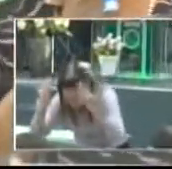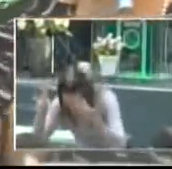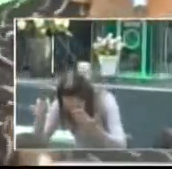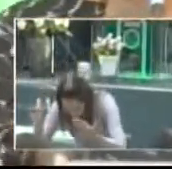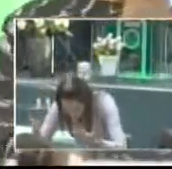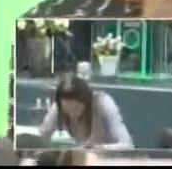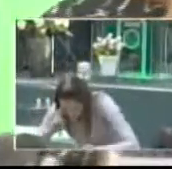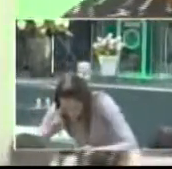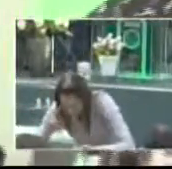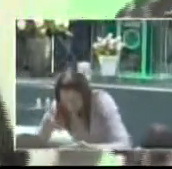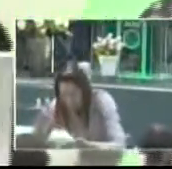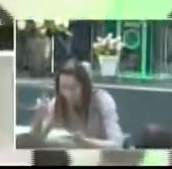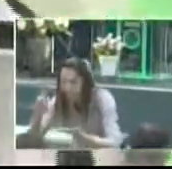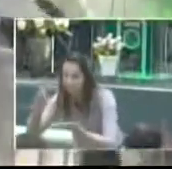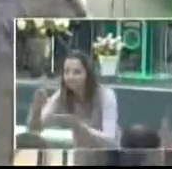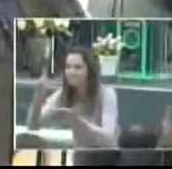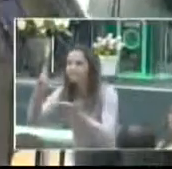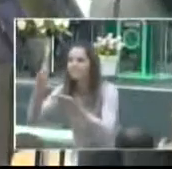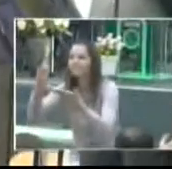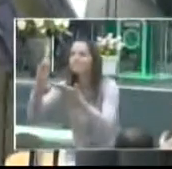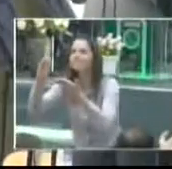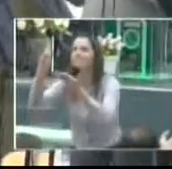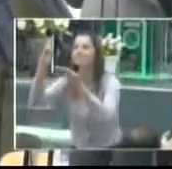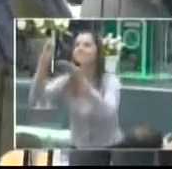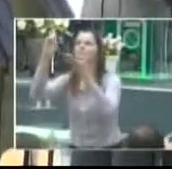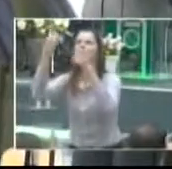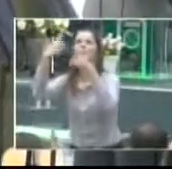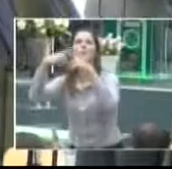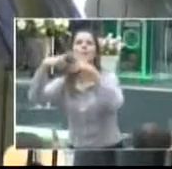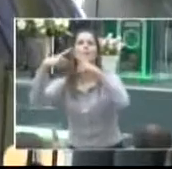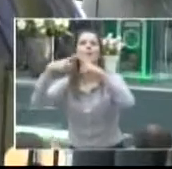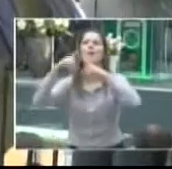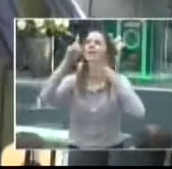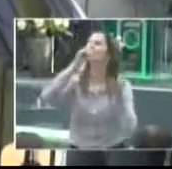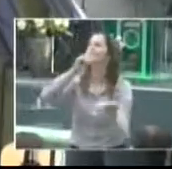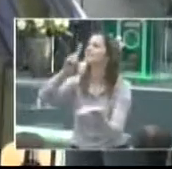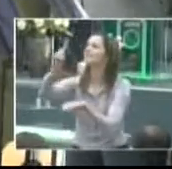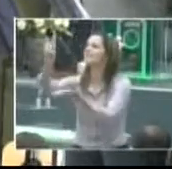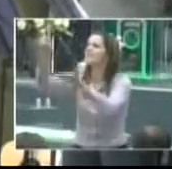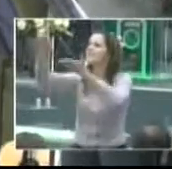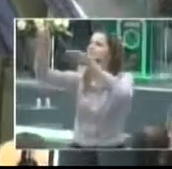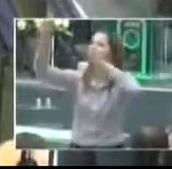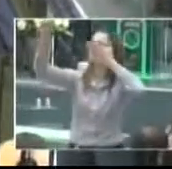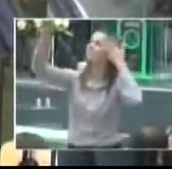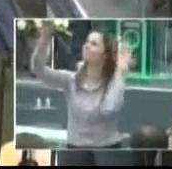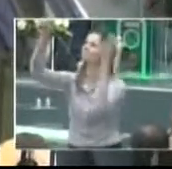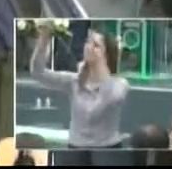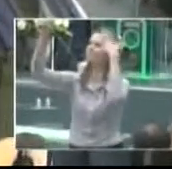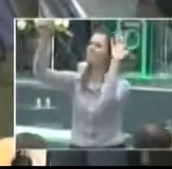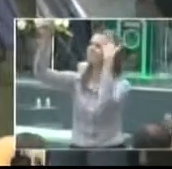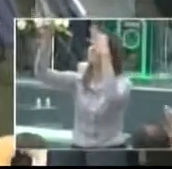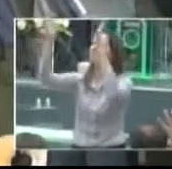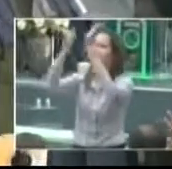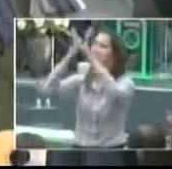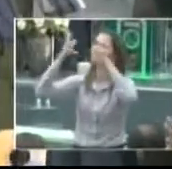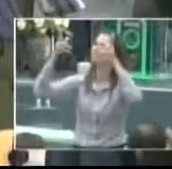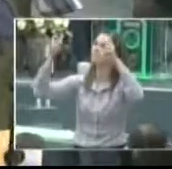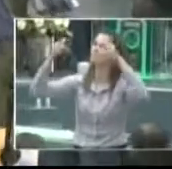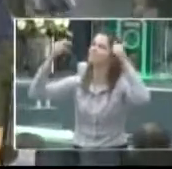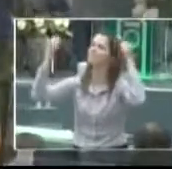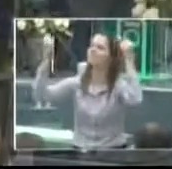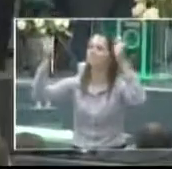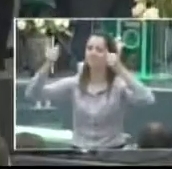sein göttlich Handeln. Am Kreuz bezahlen viele